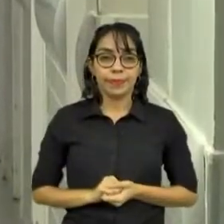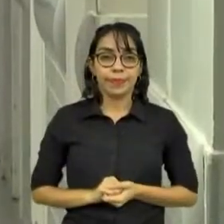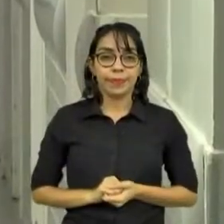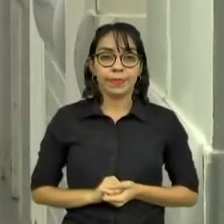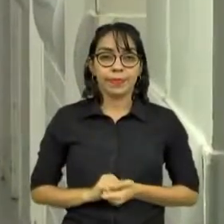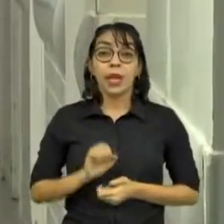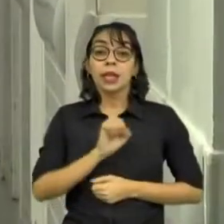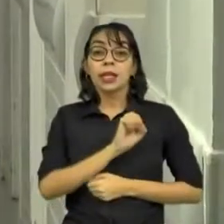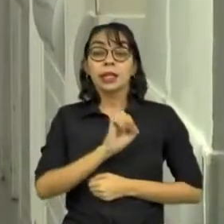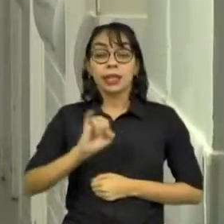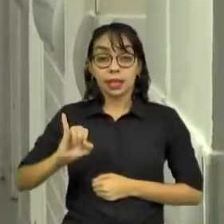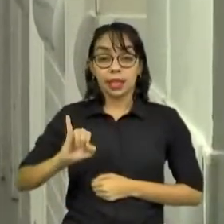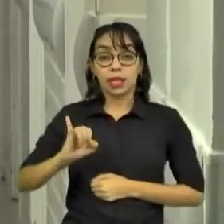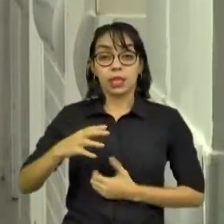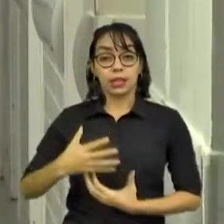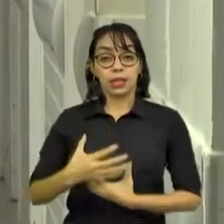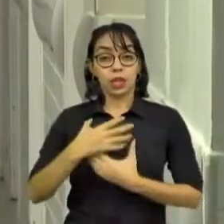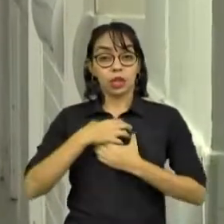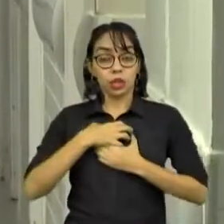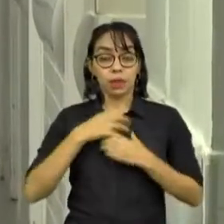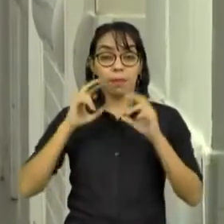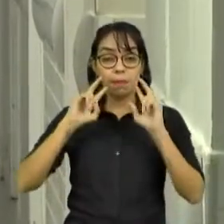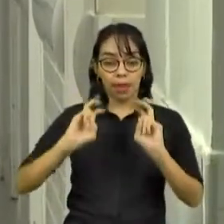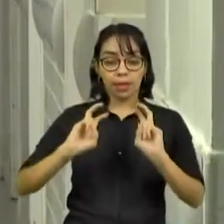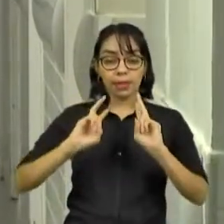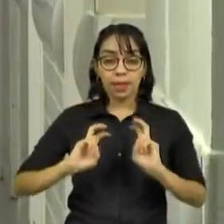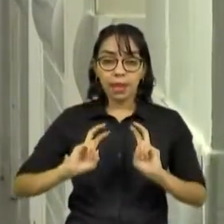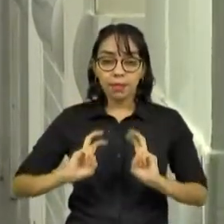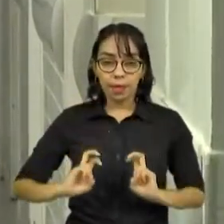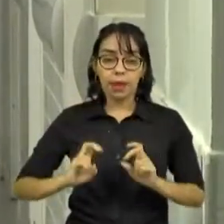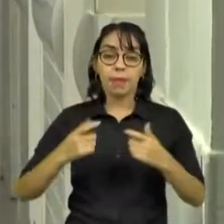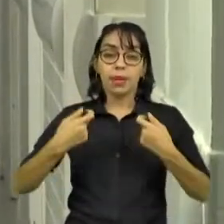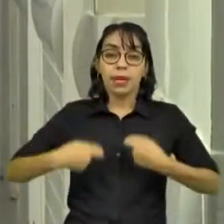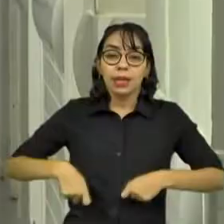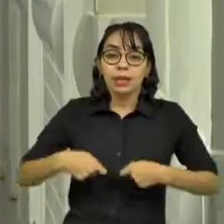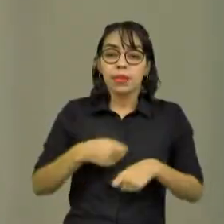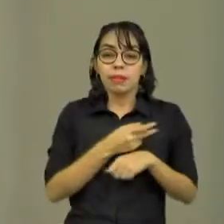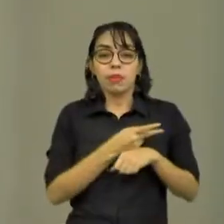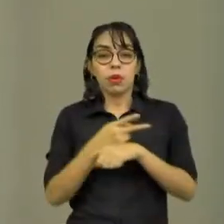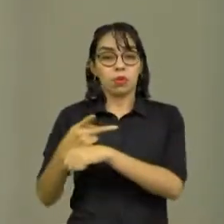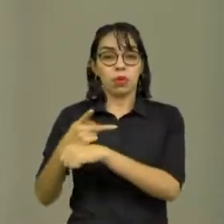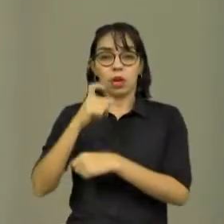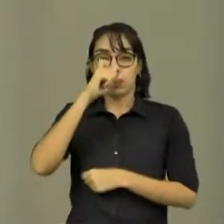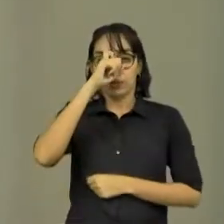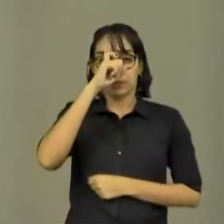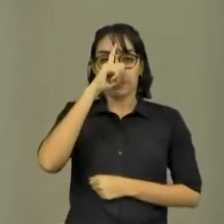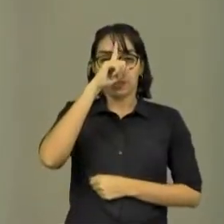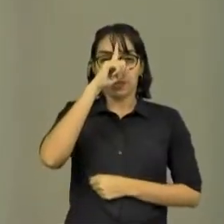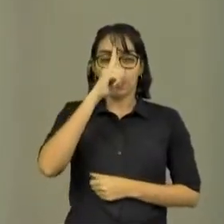aparecimento desses sintomas, é importante procurar uma unidade médica. E se